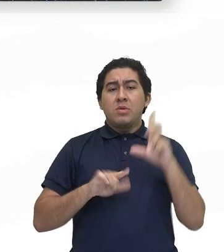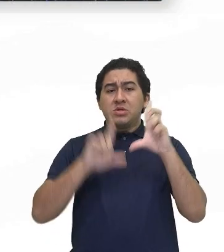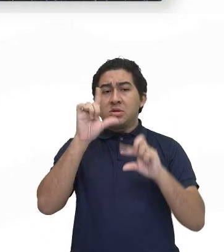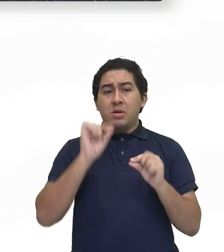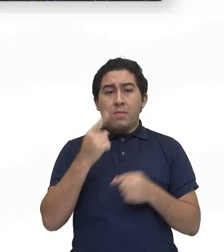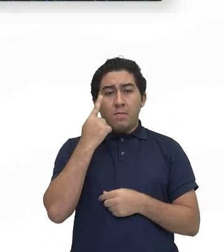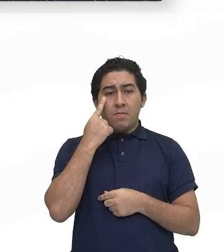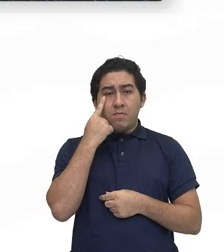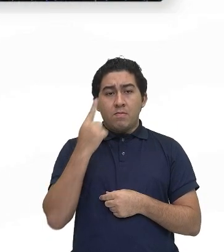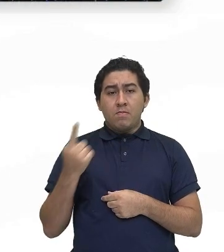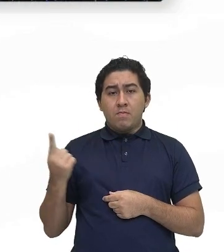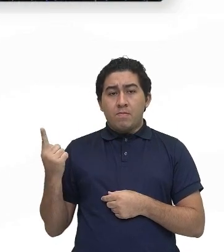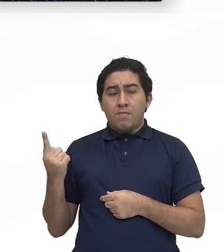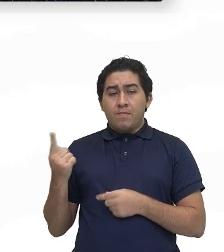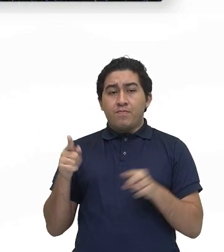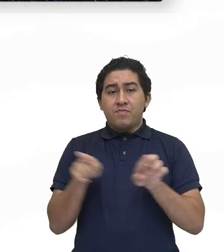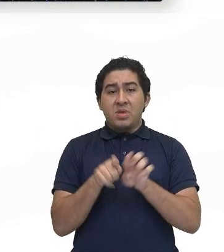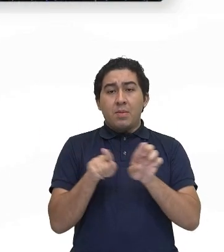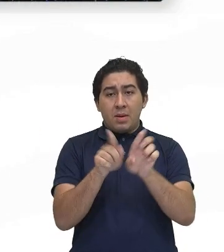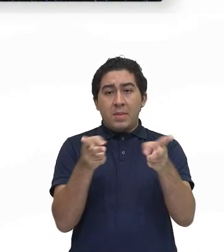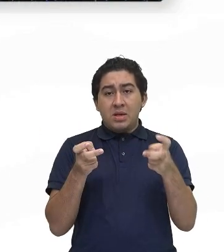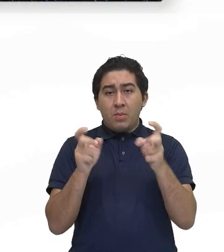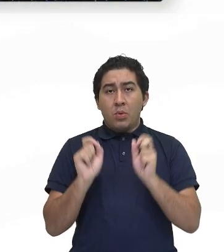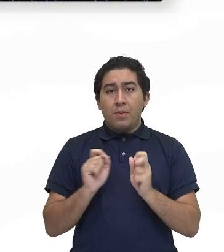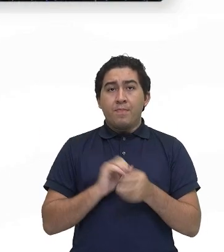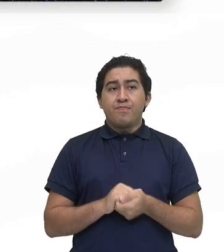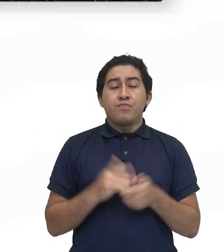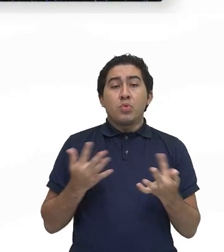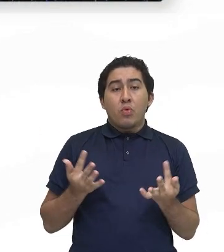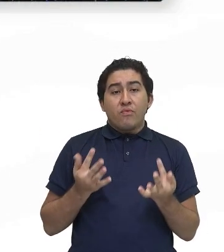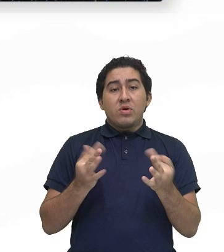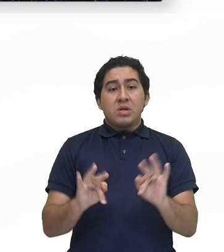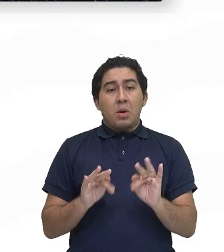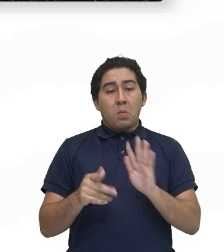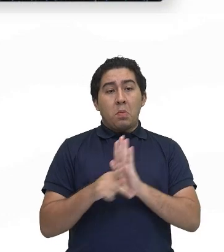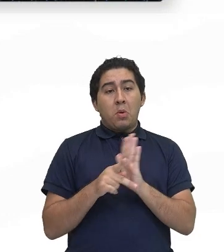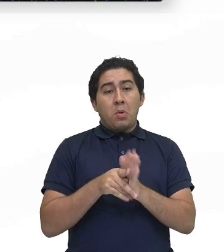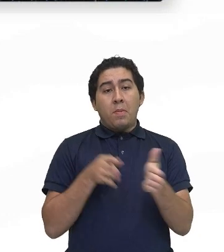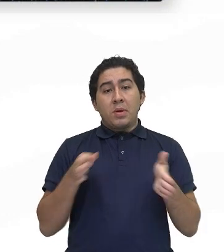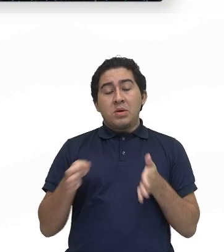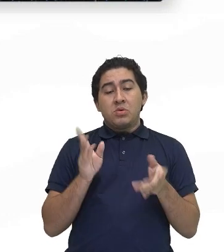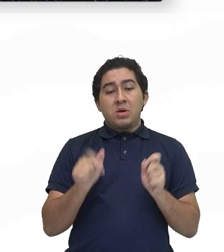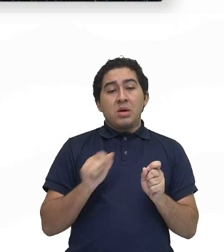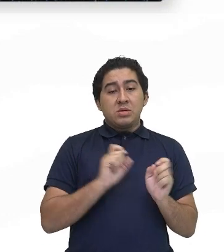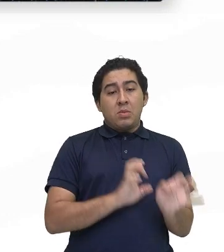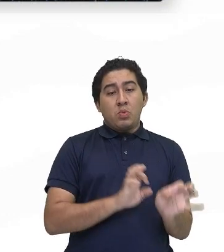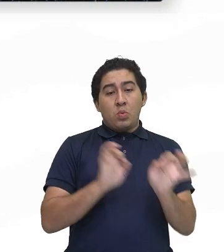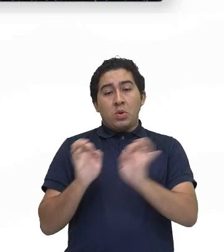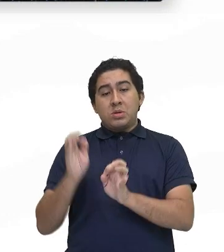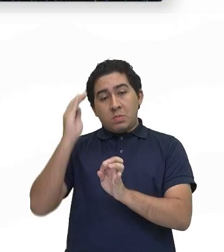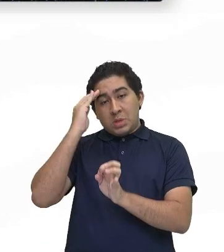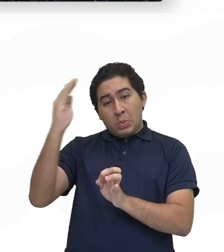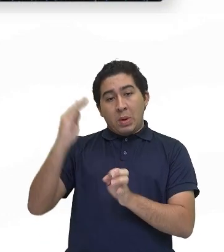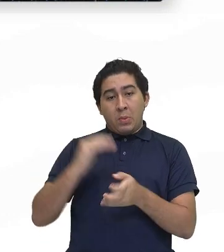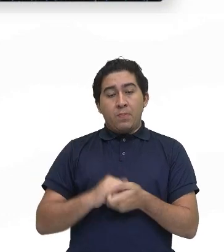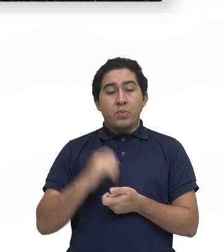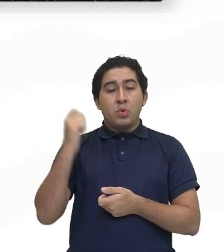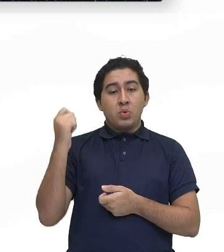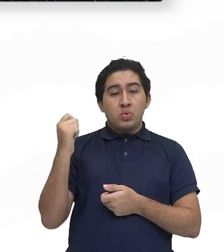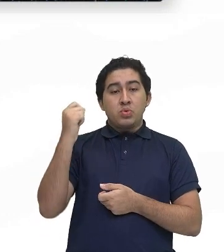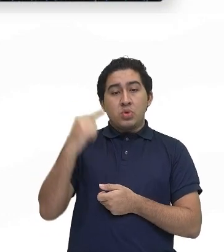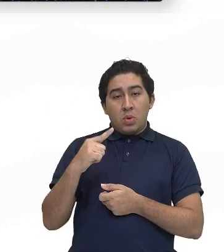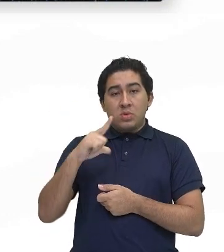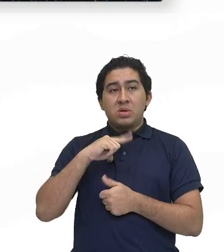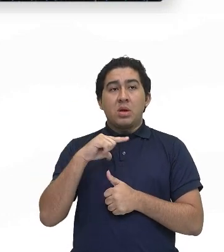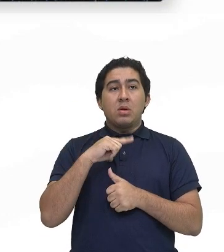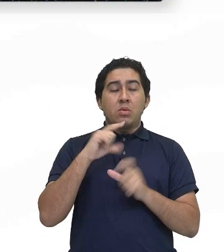Você vai perceber aí também que, no final do período de sequência principal, o Sol se converterá